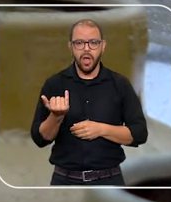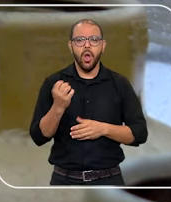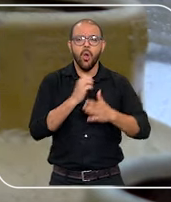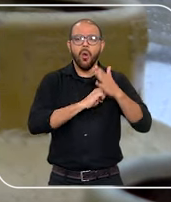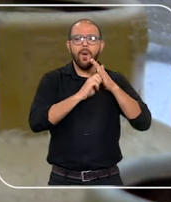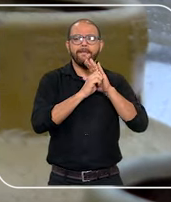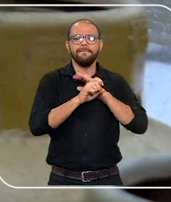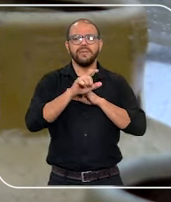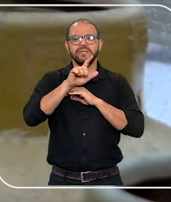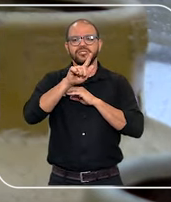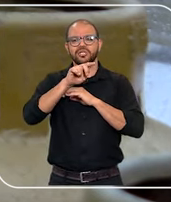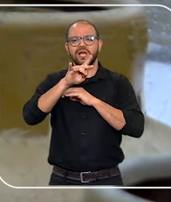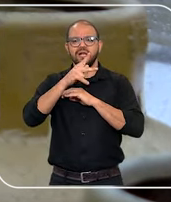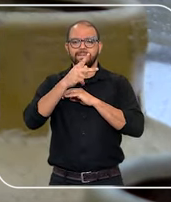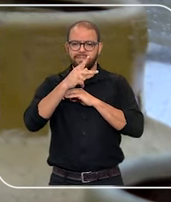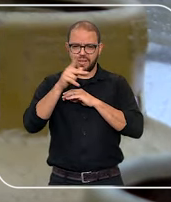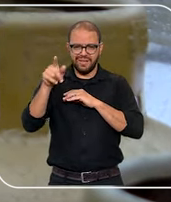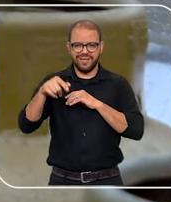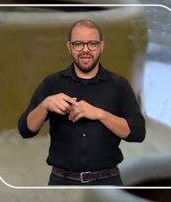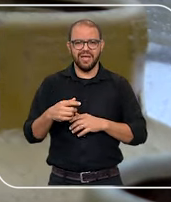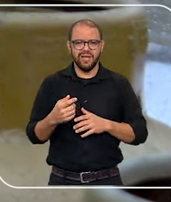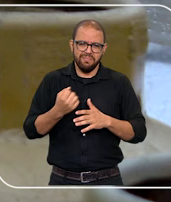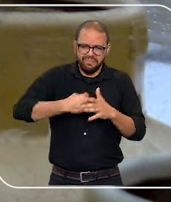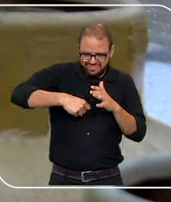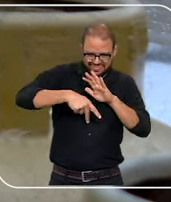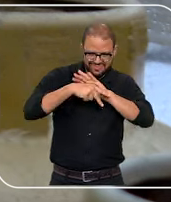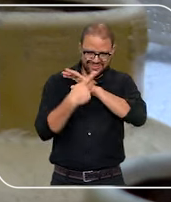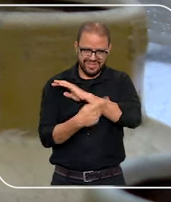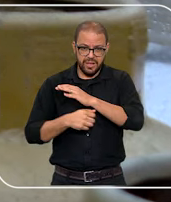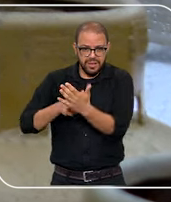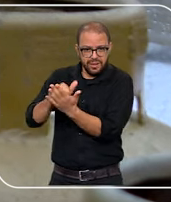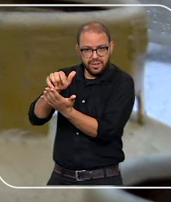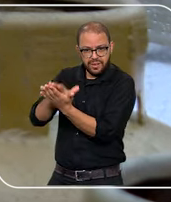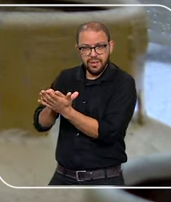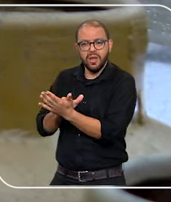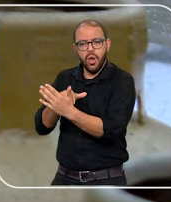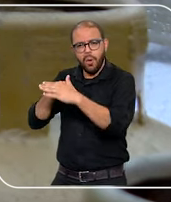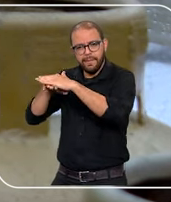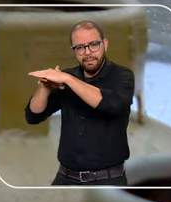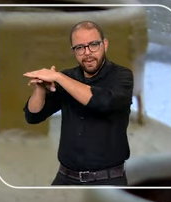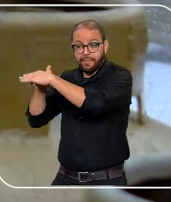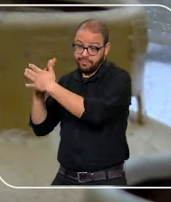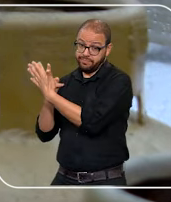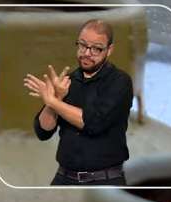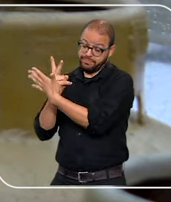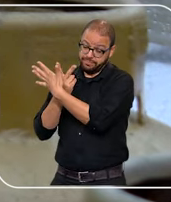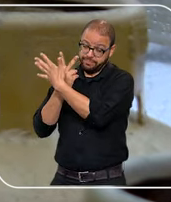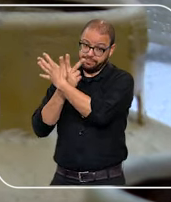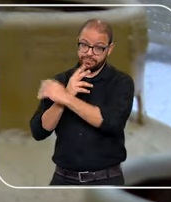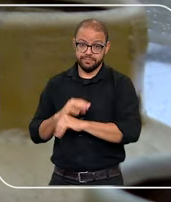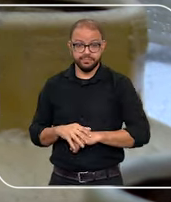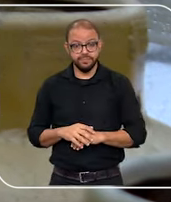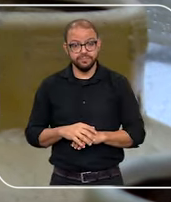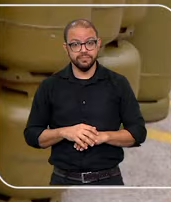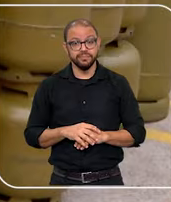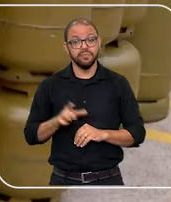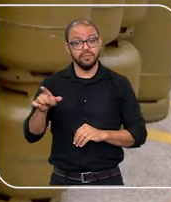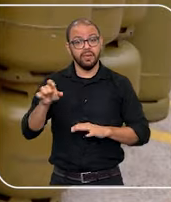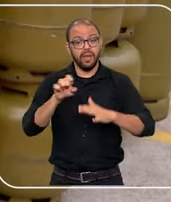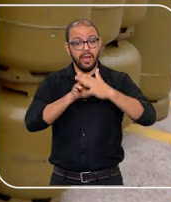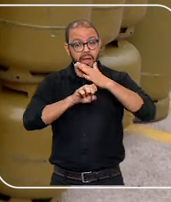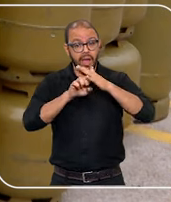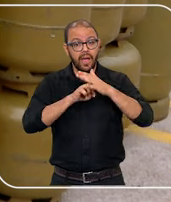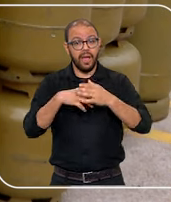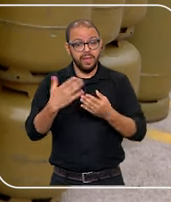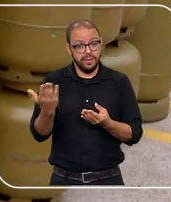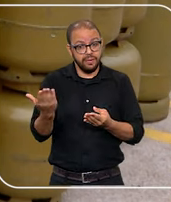pequena empresa que vende GLP, conhecido como gás de cozinha, foi multada por armazenar recipientes de forma irregular.